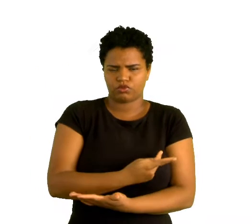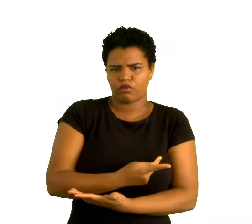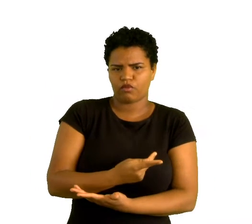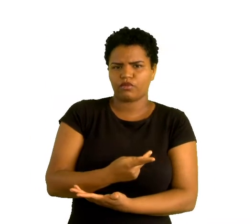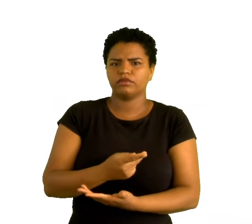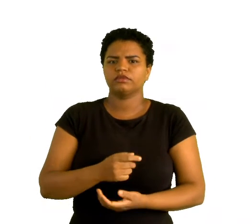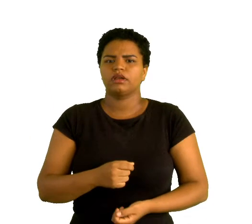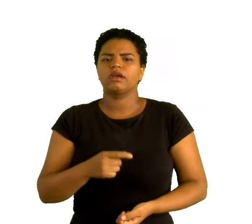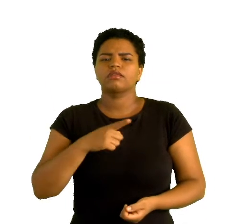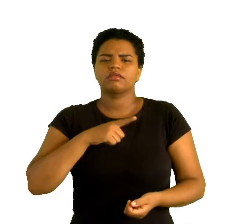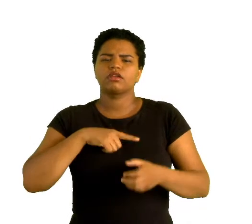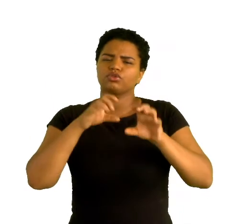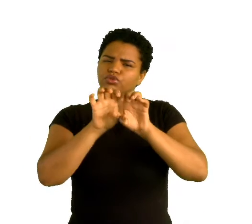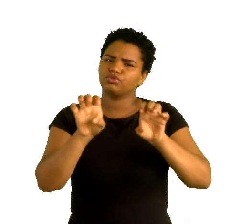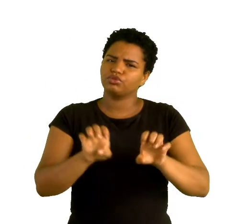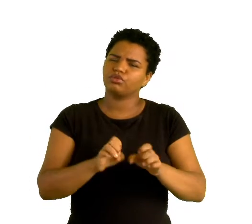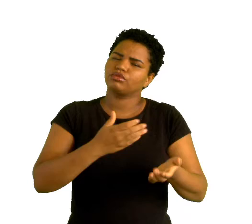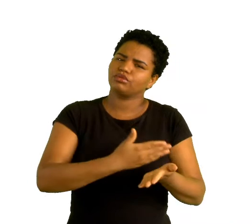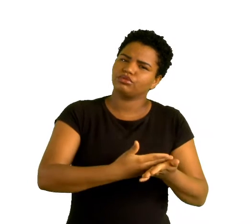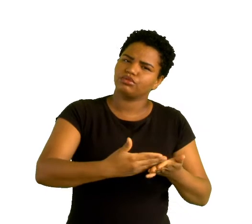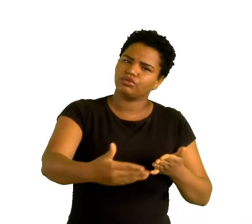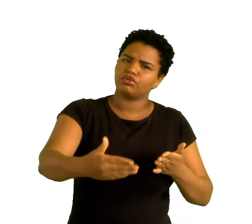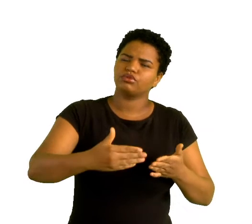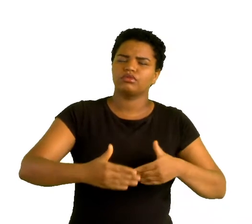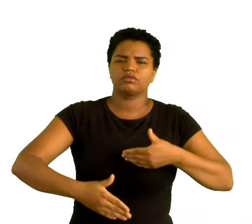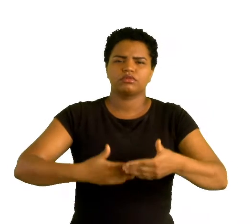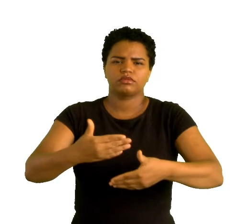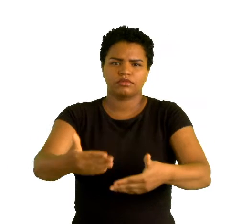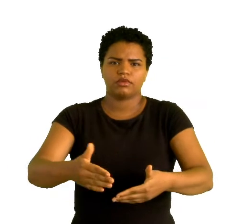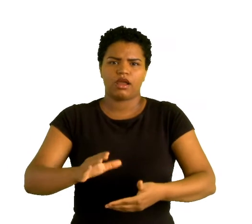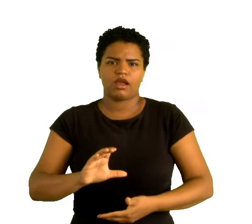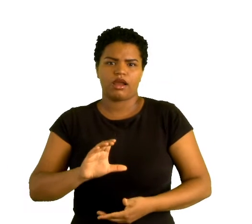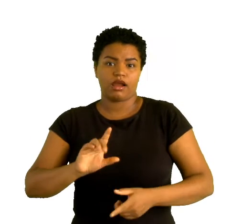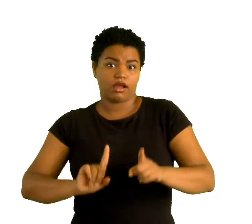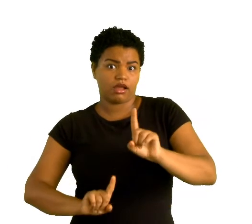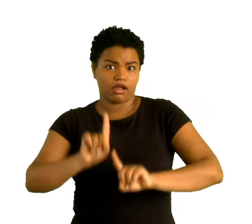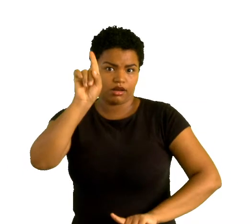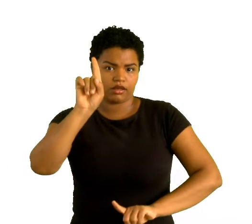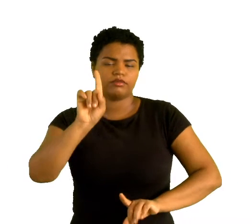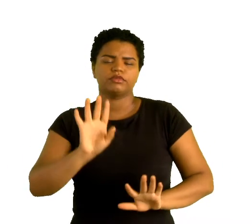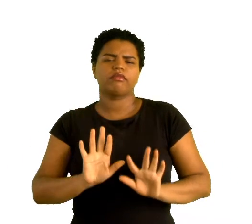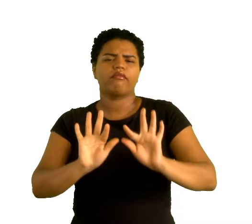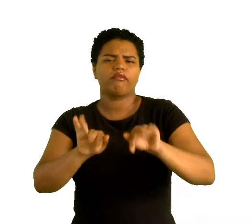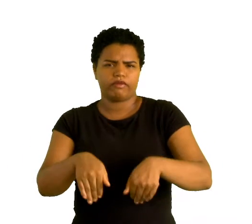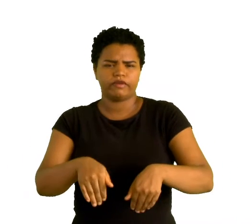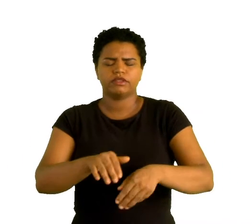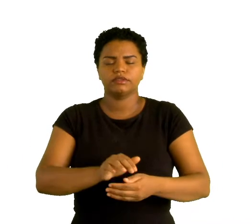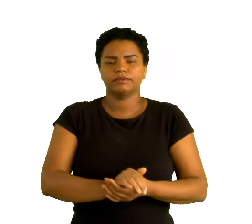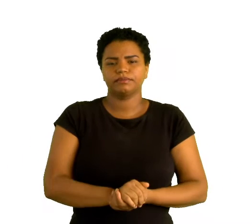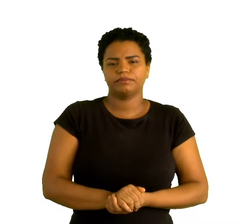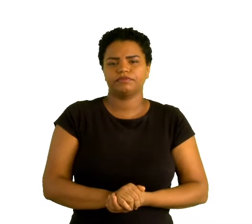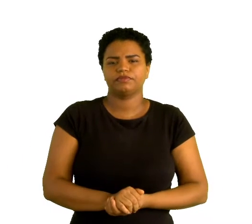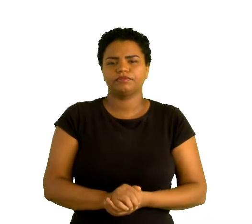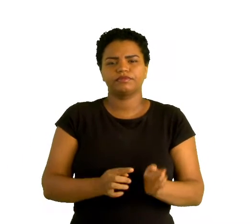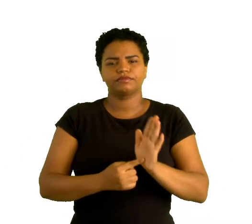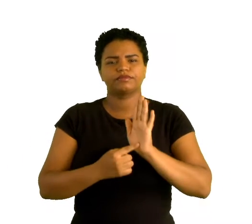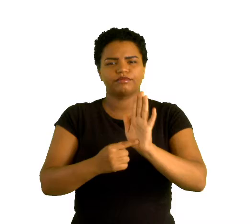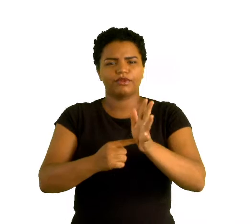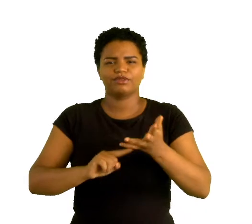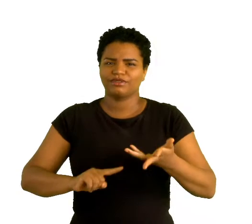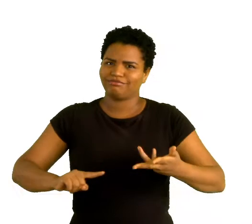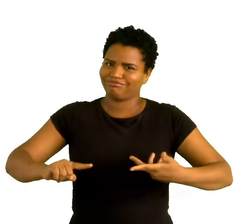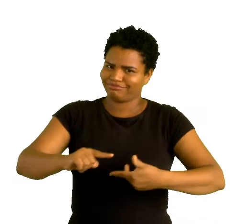estrutura, introdução, desenvolvimento, clímax e desfecho. Apresenta alguns